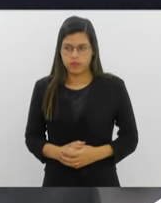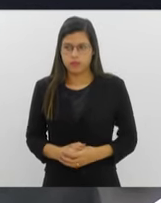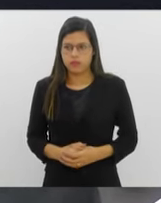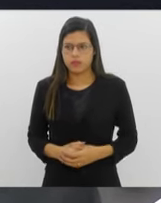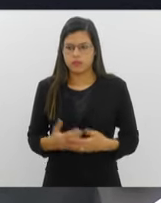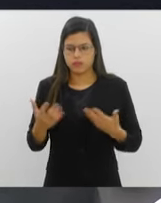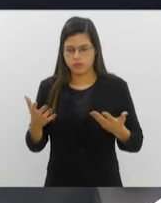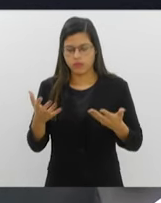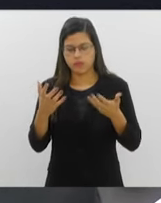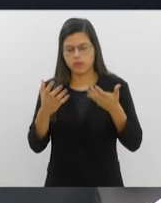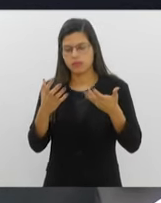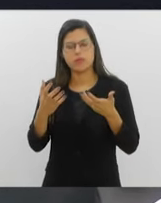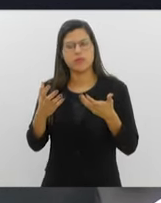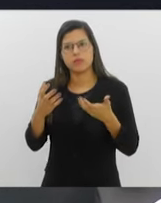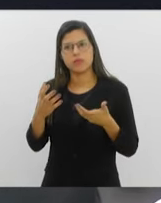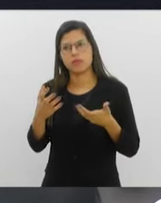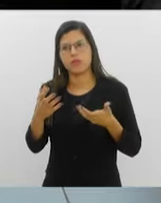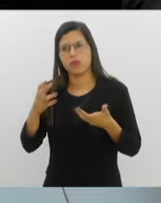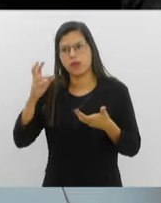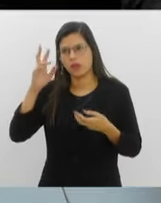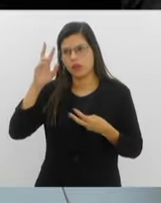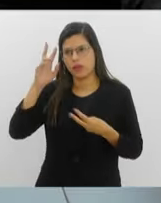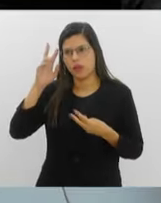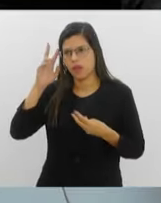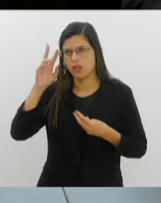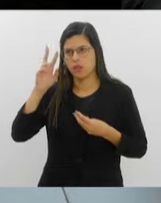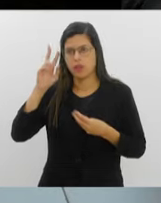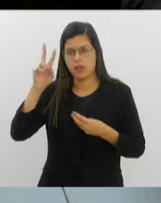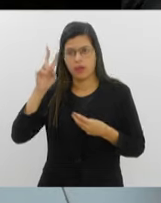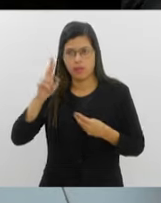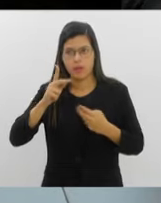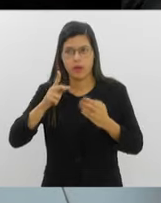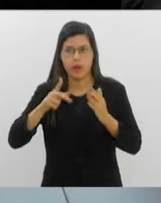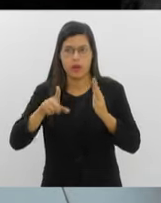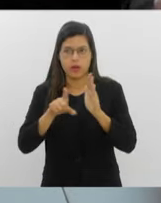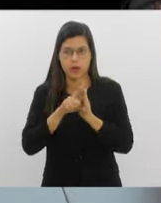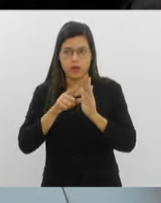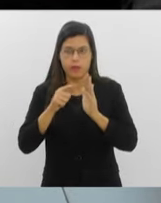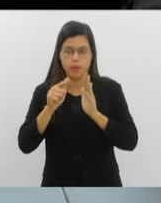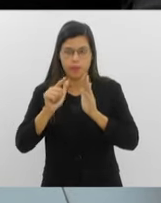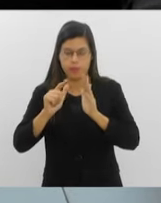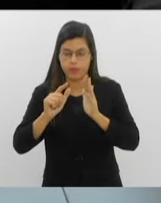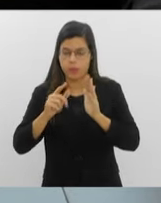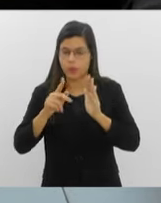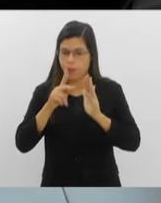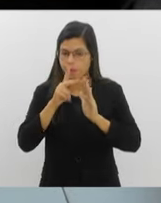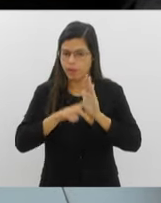rememorar, senhor presidente, que o PL 460 de 2019,